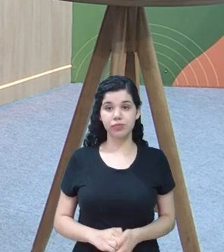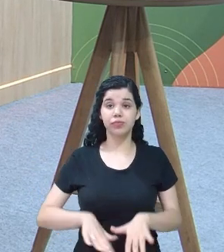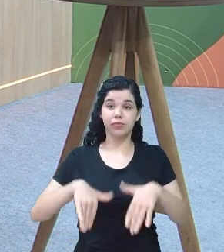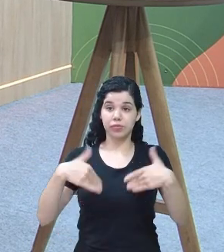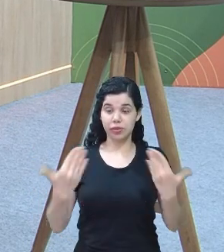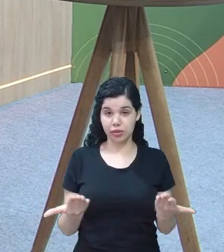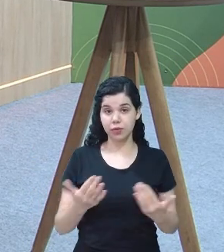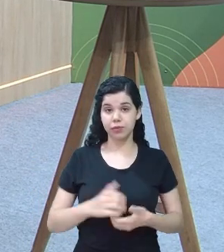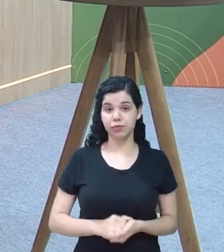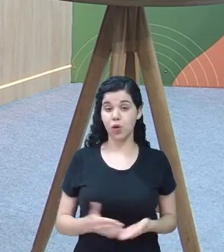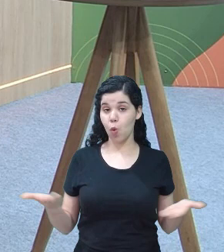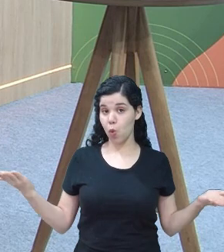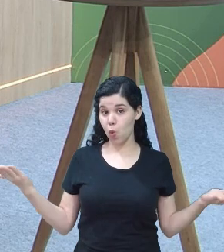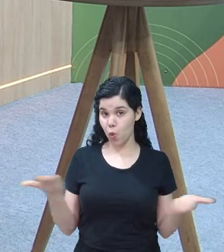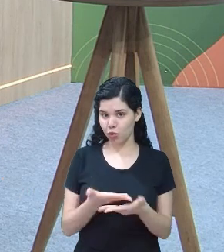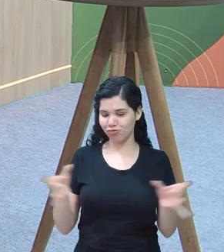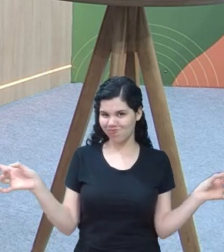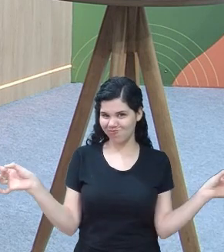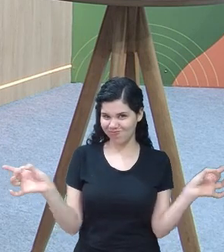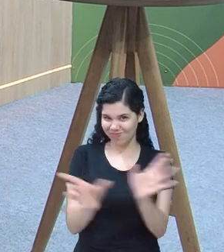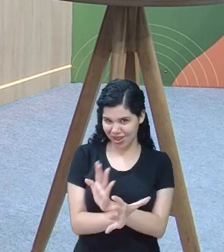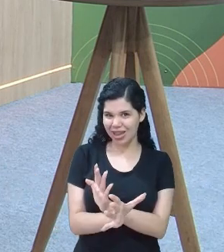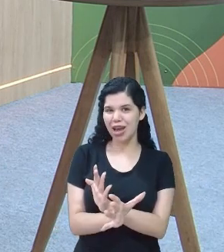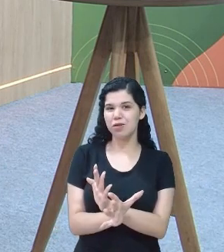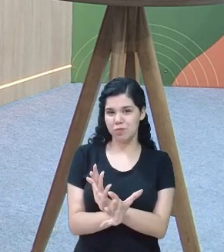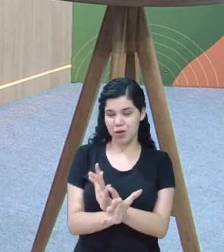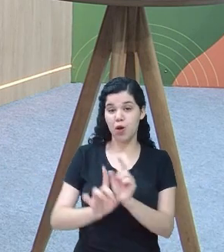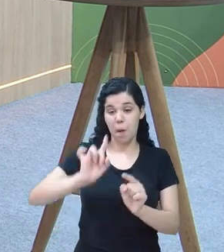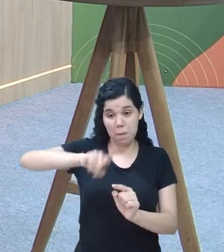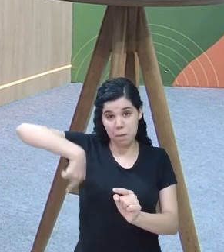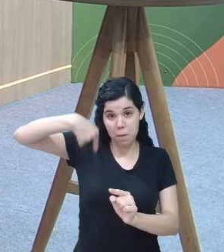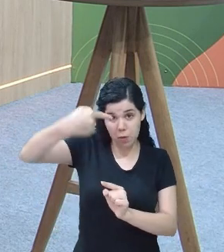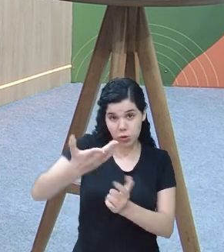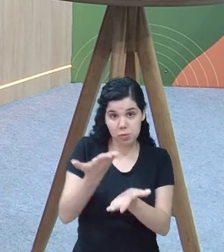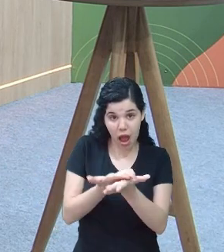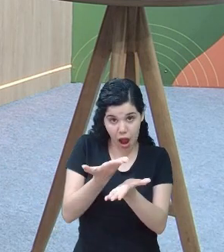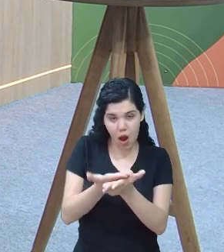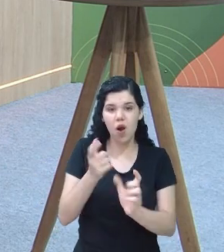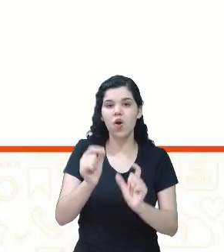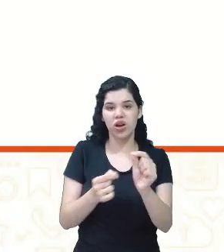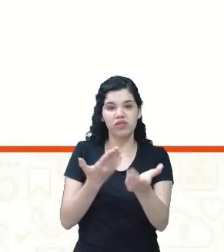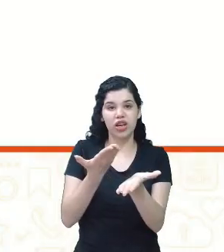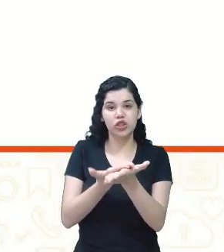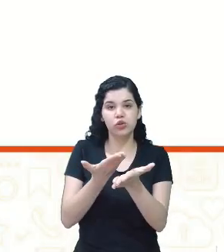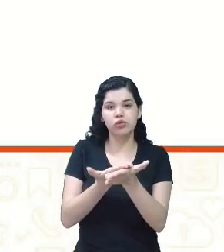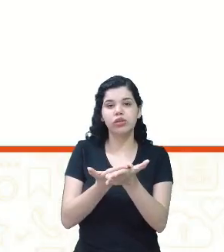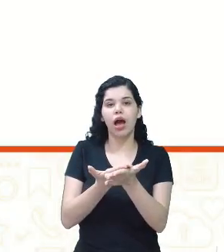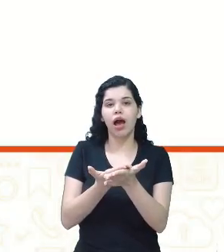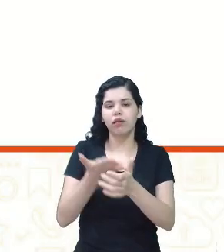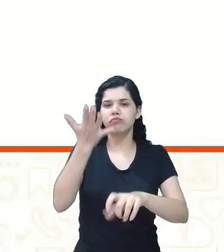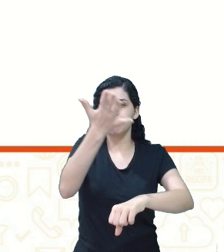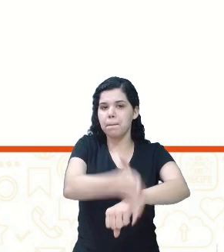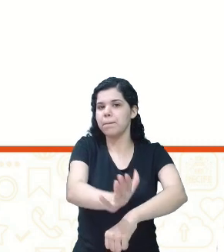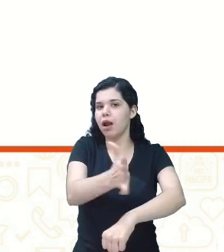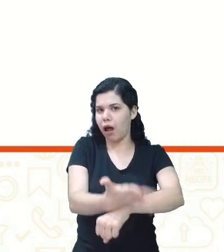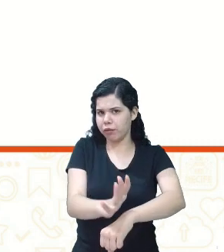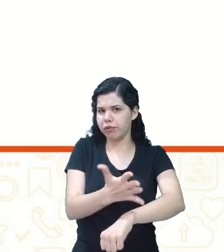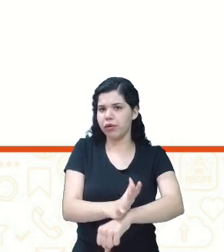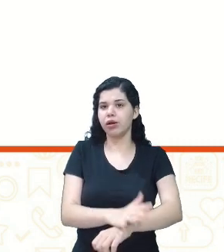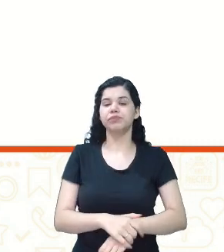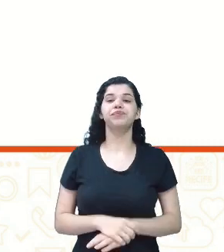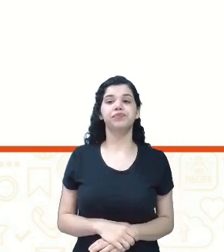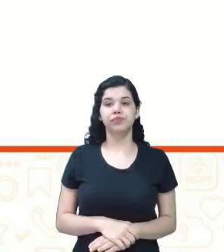Bom, hoje nós ficamos por aqui. No nosso próximo encontro, a gente vai para a prática.